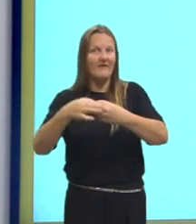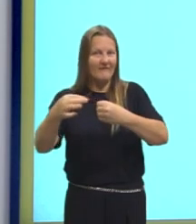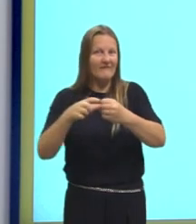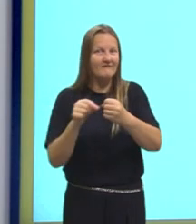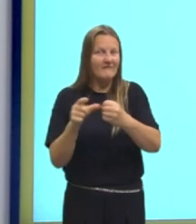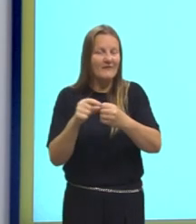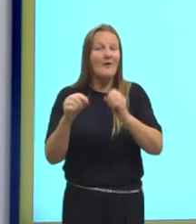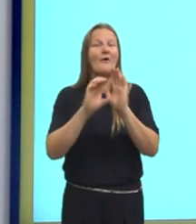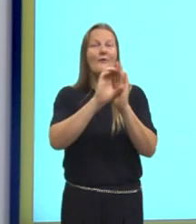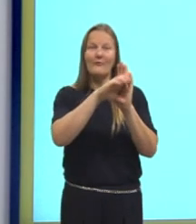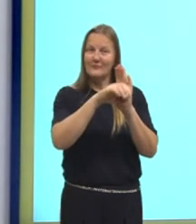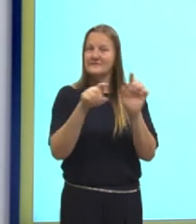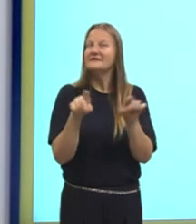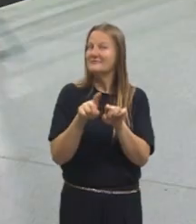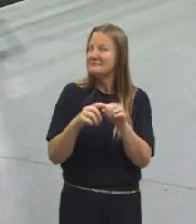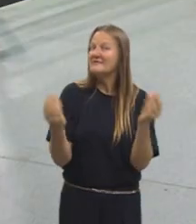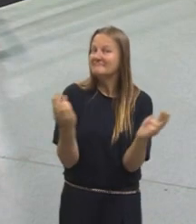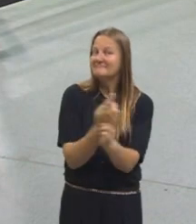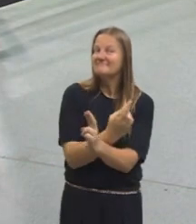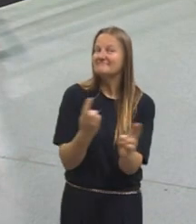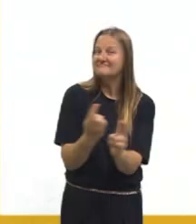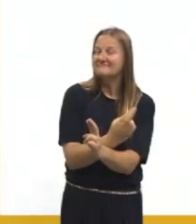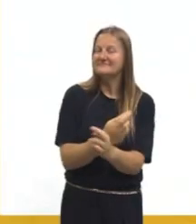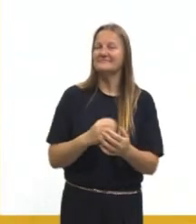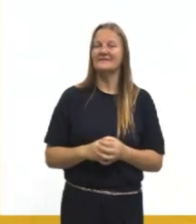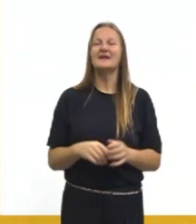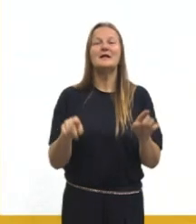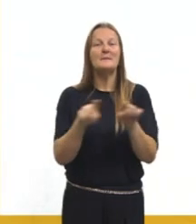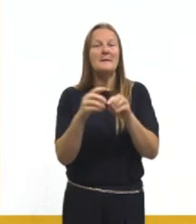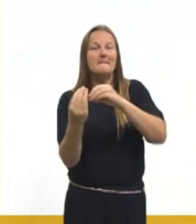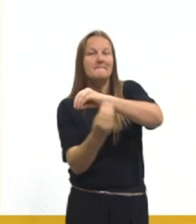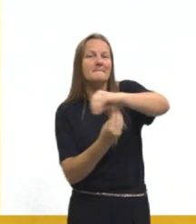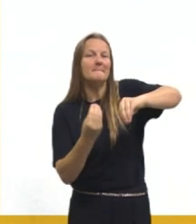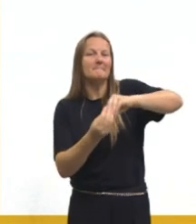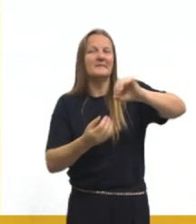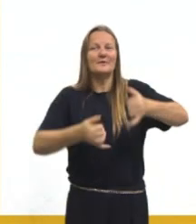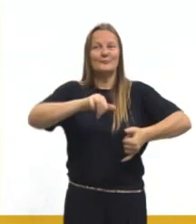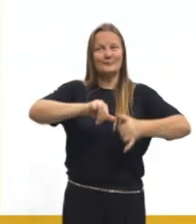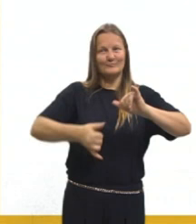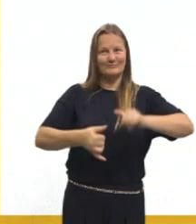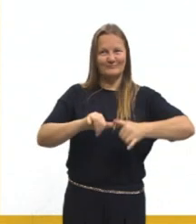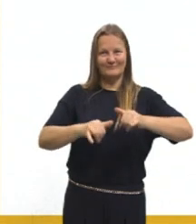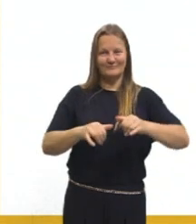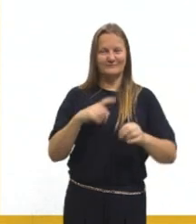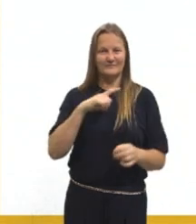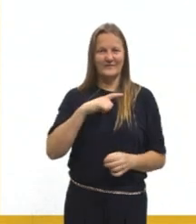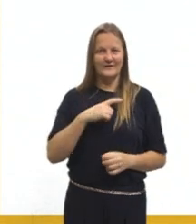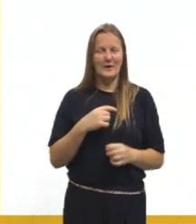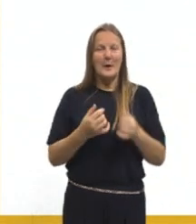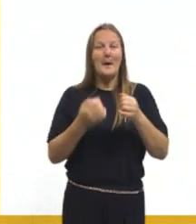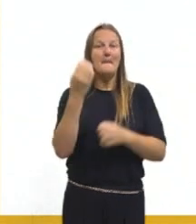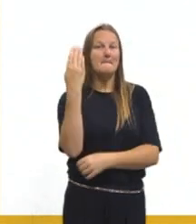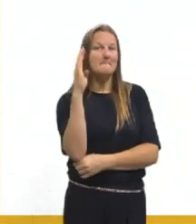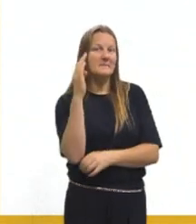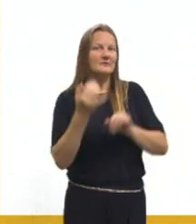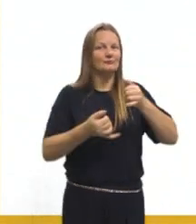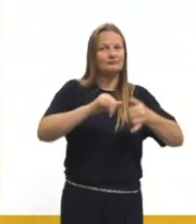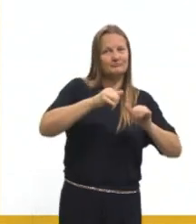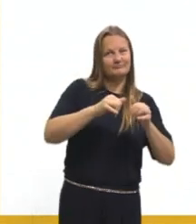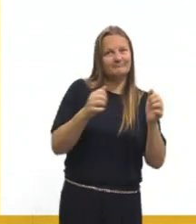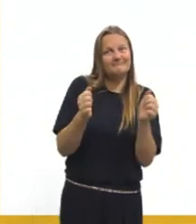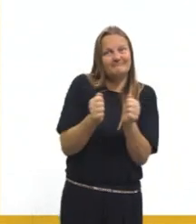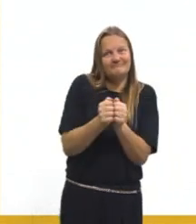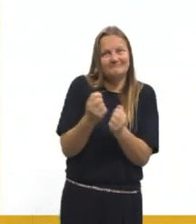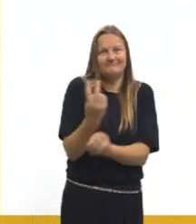vacúolo e também um conceitozinho de química que eu posso dizer mais que seria uma bioquímica da vida né